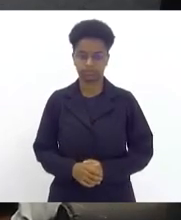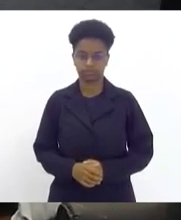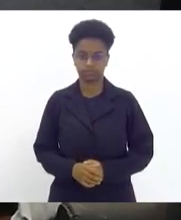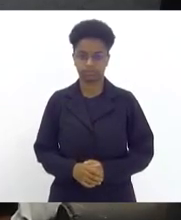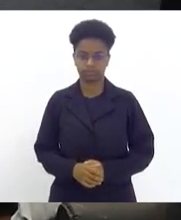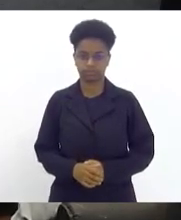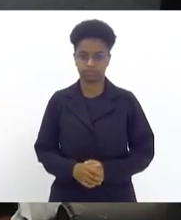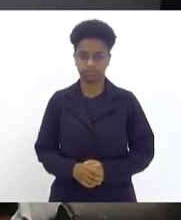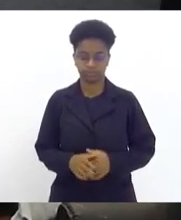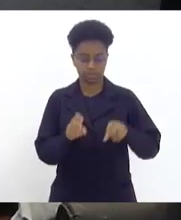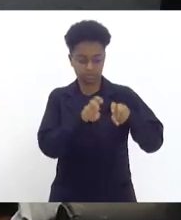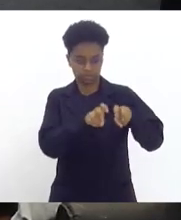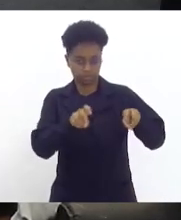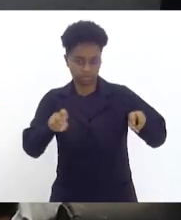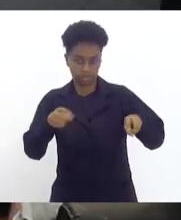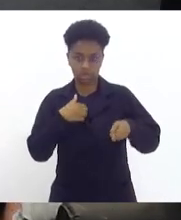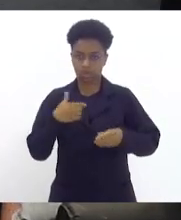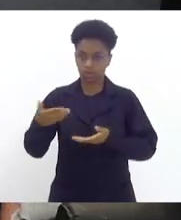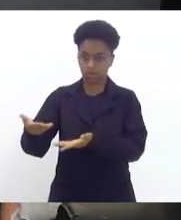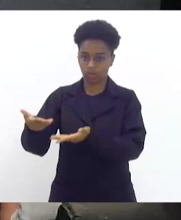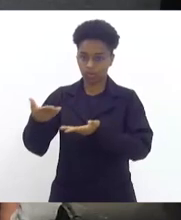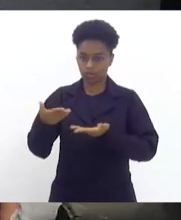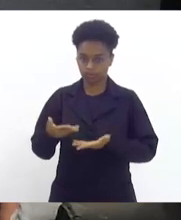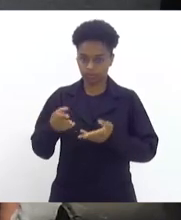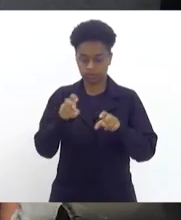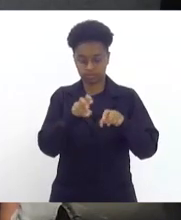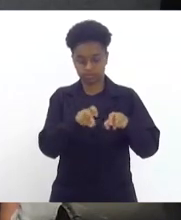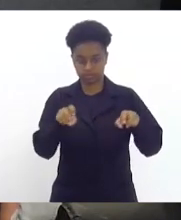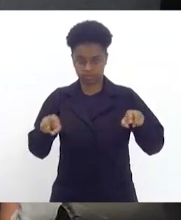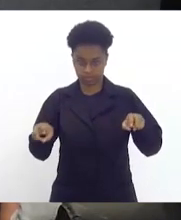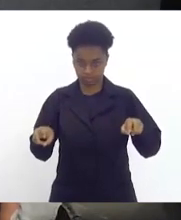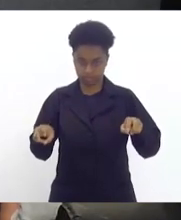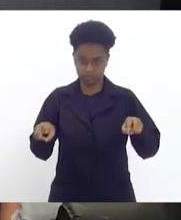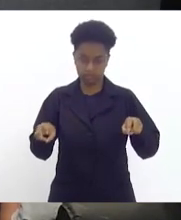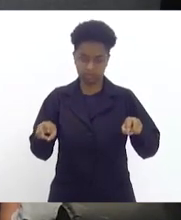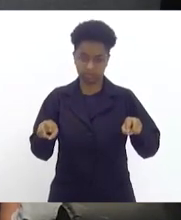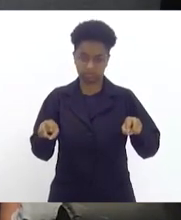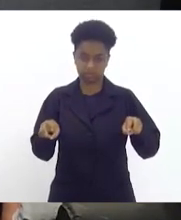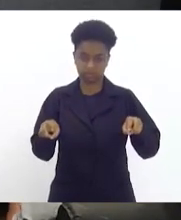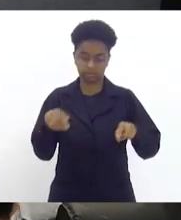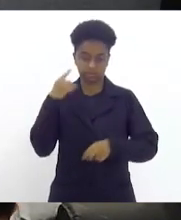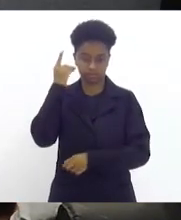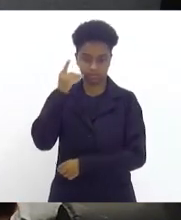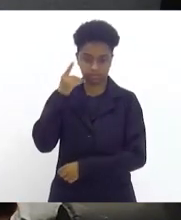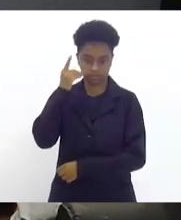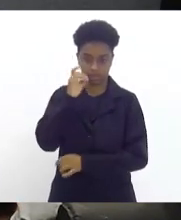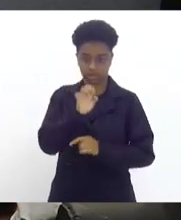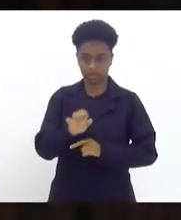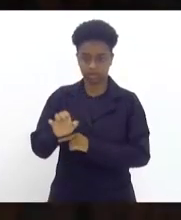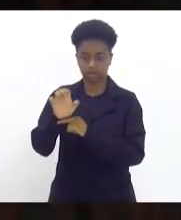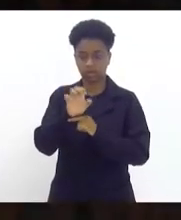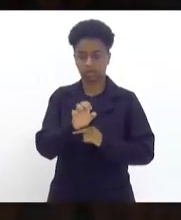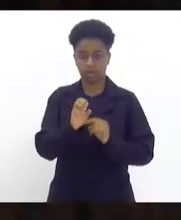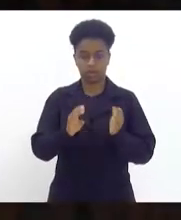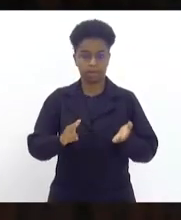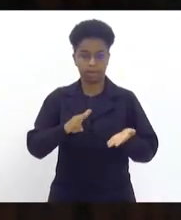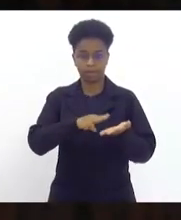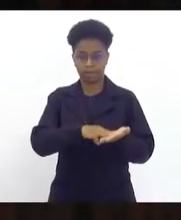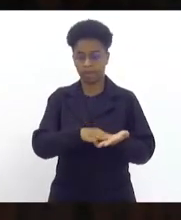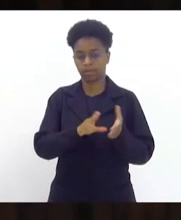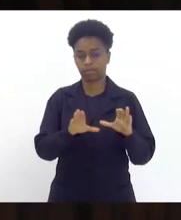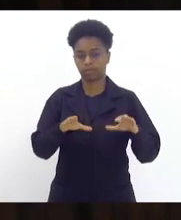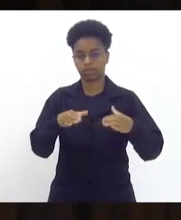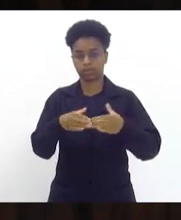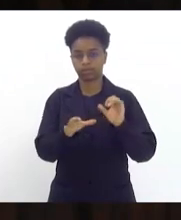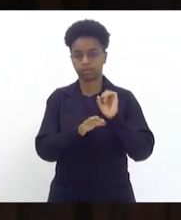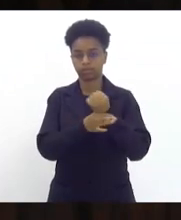composição da mesa com vidro para compor a mesa a deputada estadual membro titular da